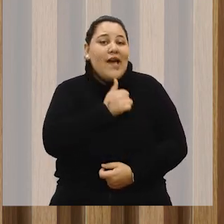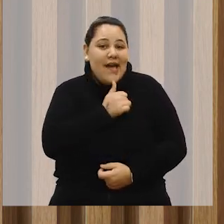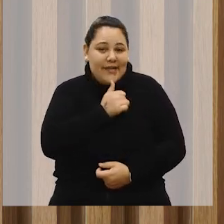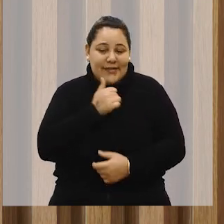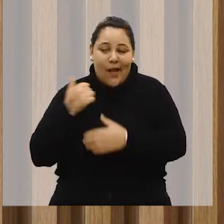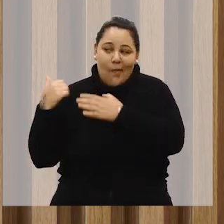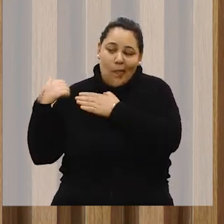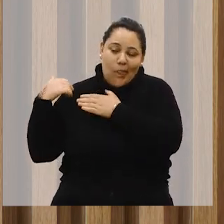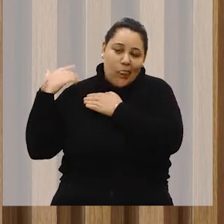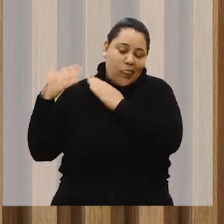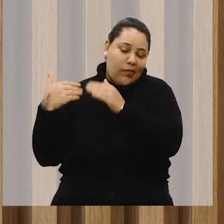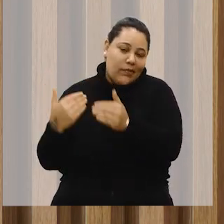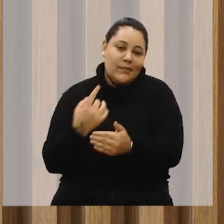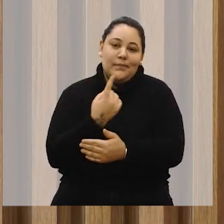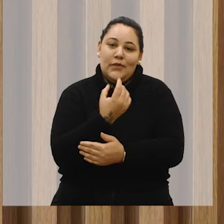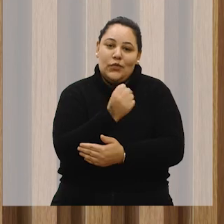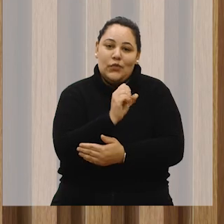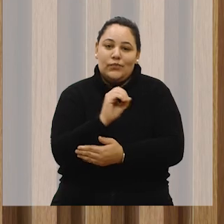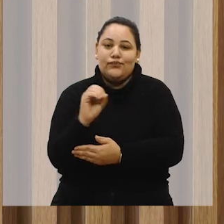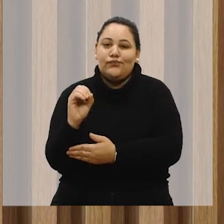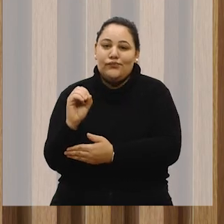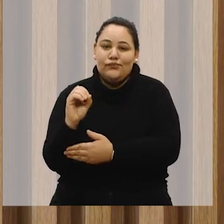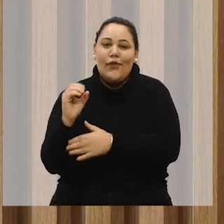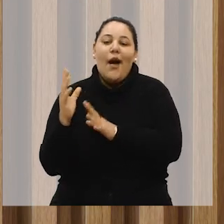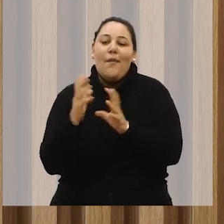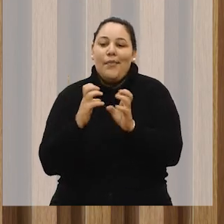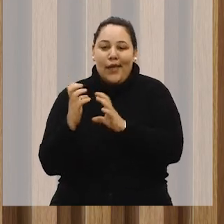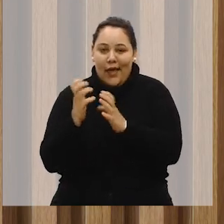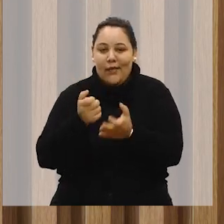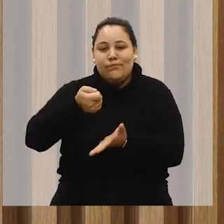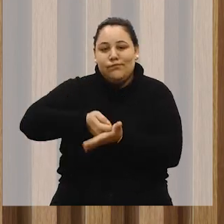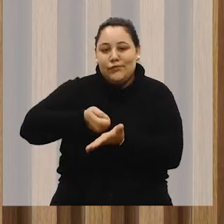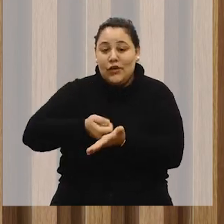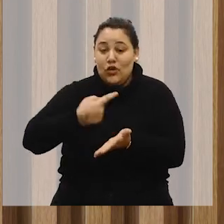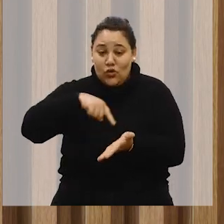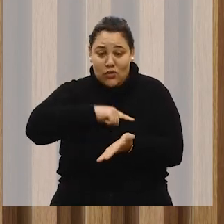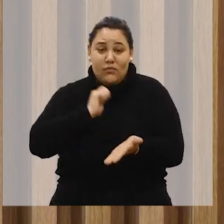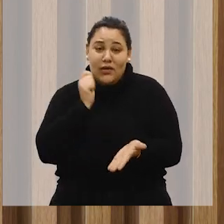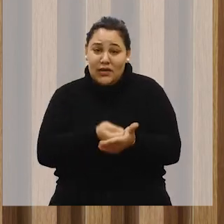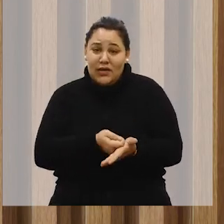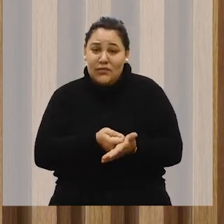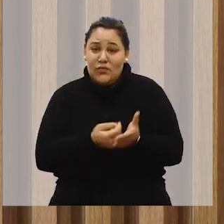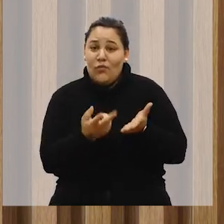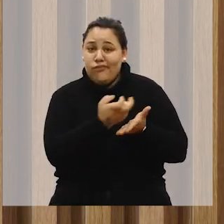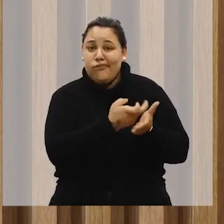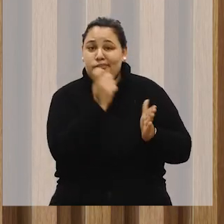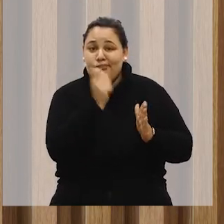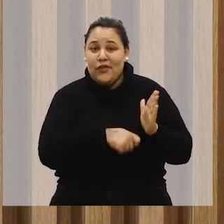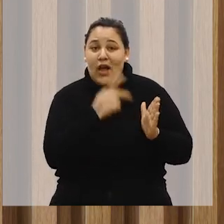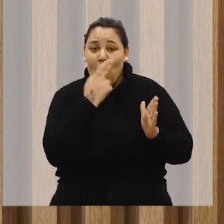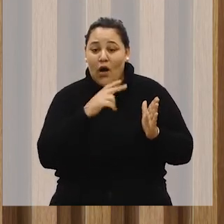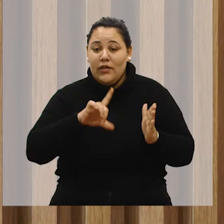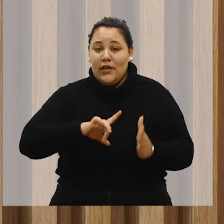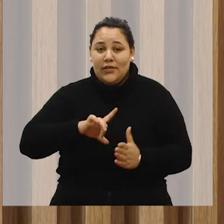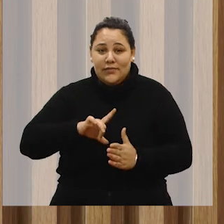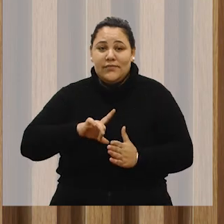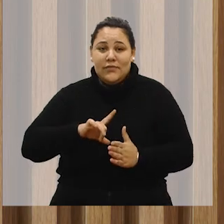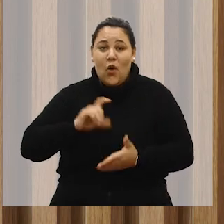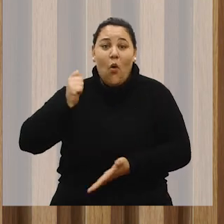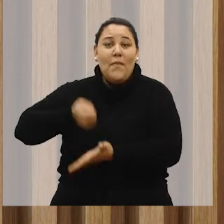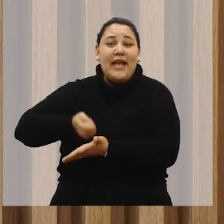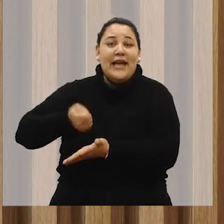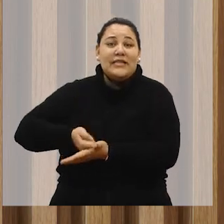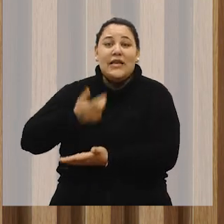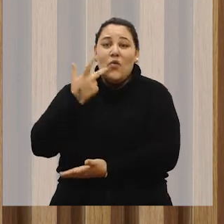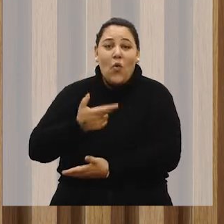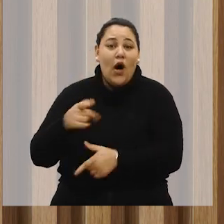1800 vêm brigando para que, já que a gente paga o mesmo tributo, já que a gente tem os mesmos deveres, já que nós também somos